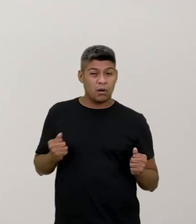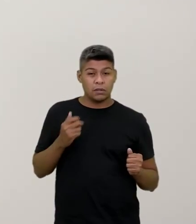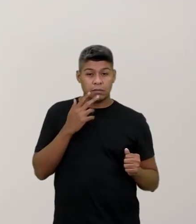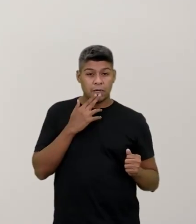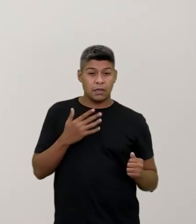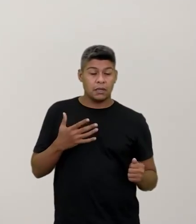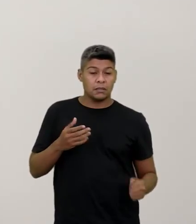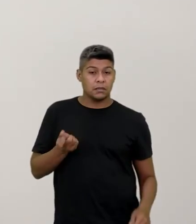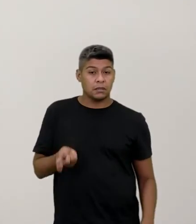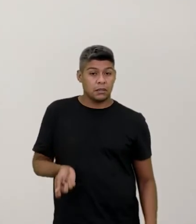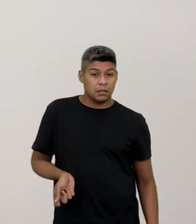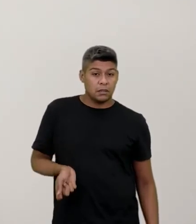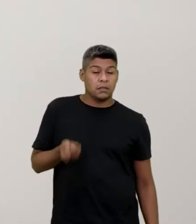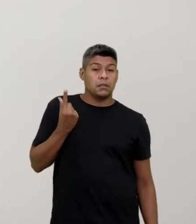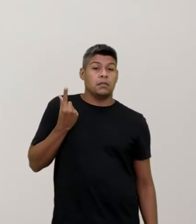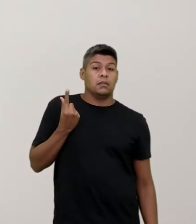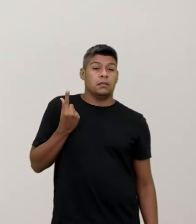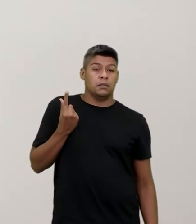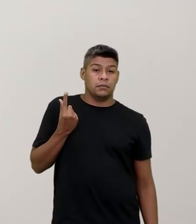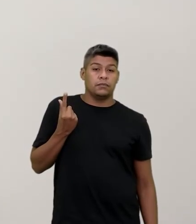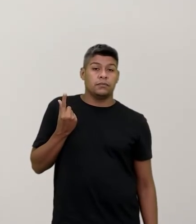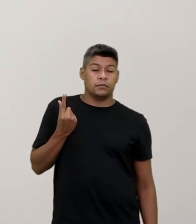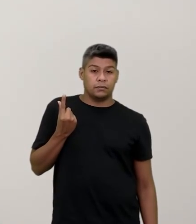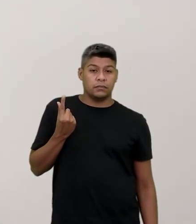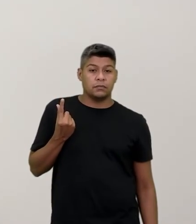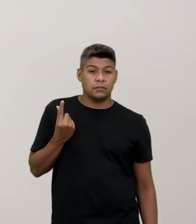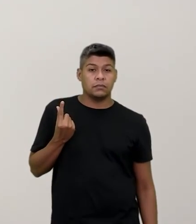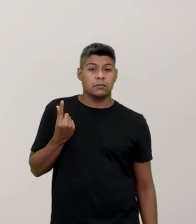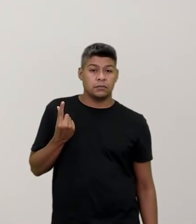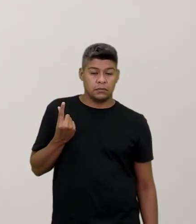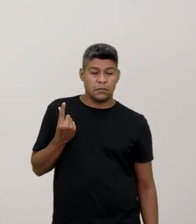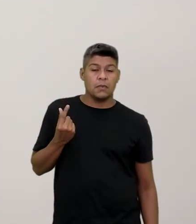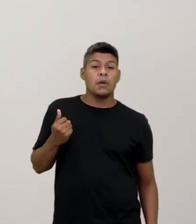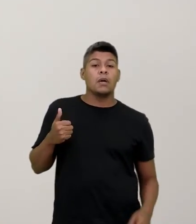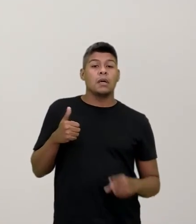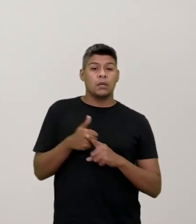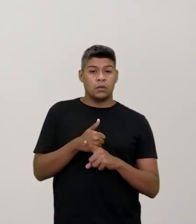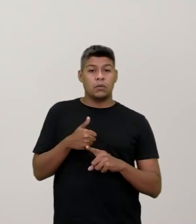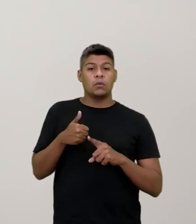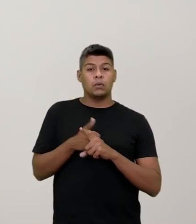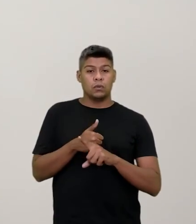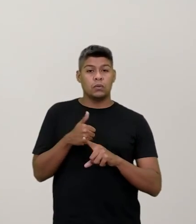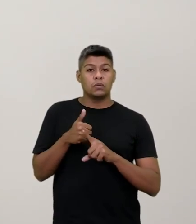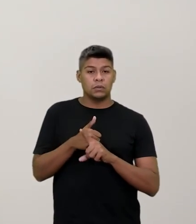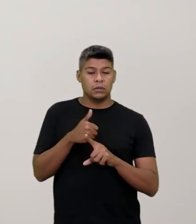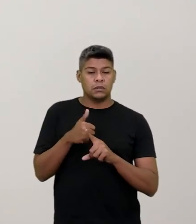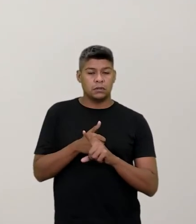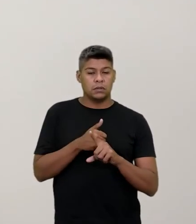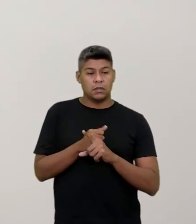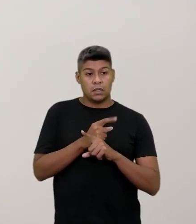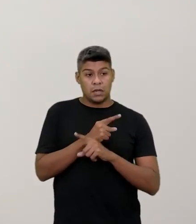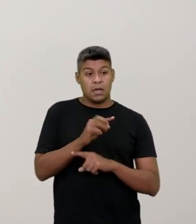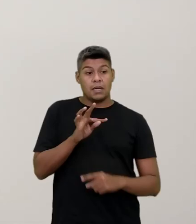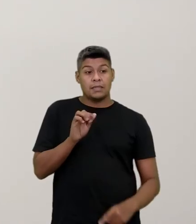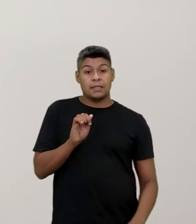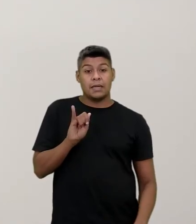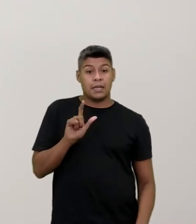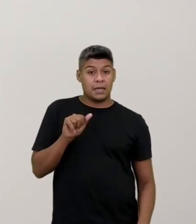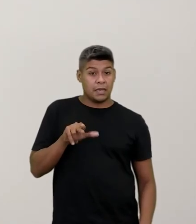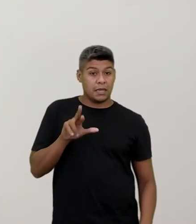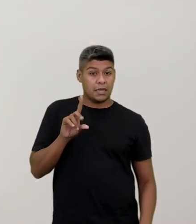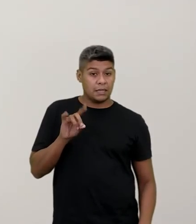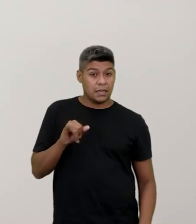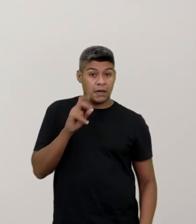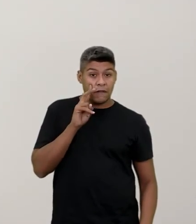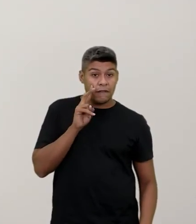a gente que não conhece tanto essas lutas como eles na Tailândia, né? Então, pessoal, para vocês verem só como